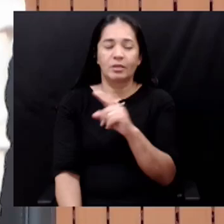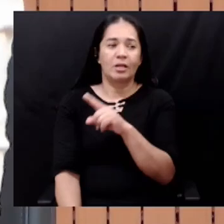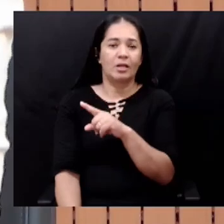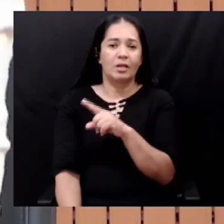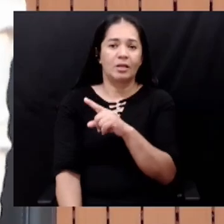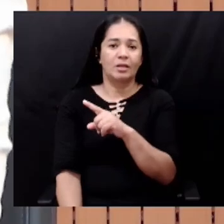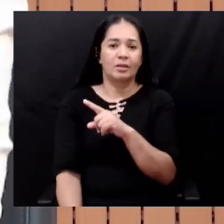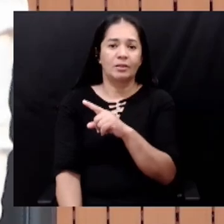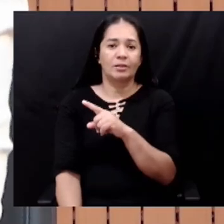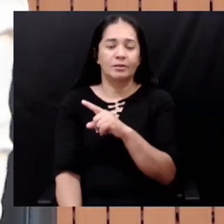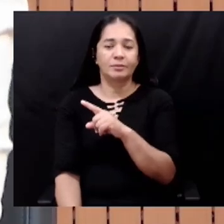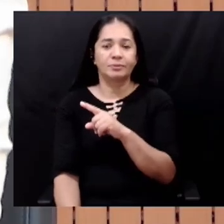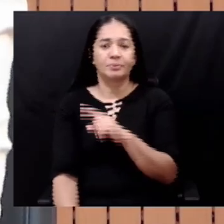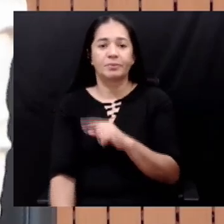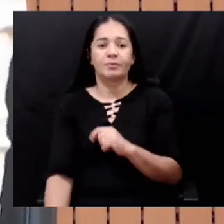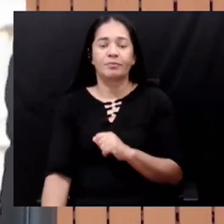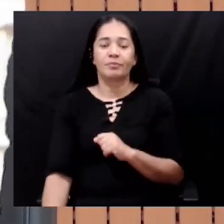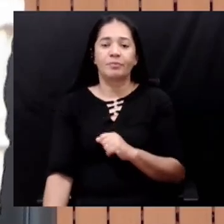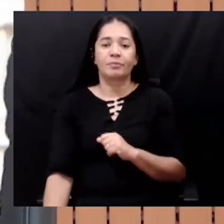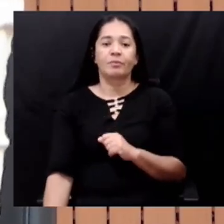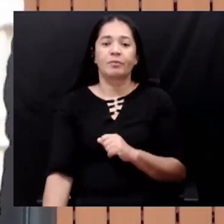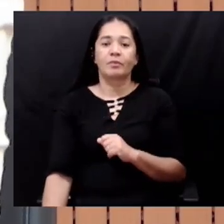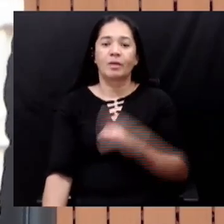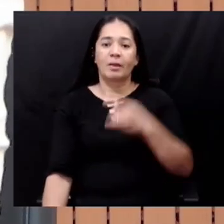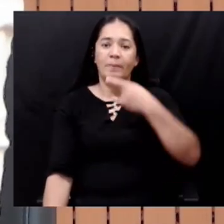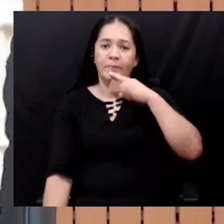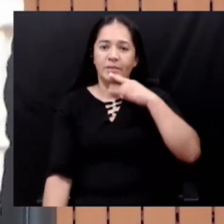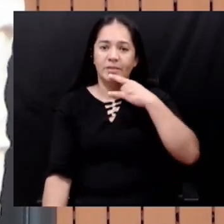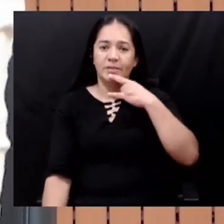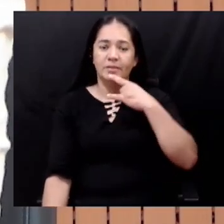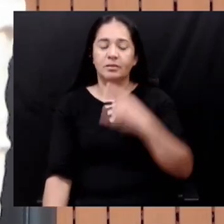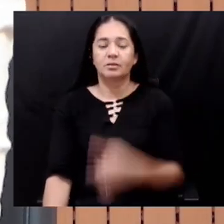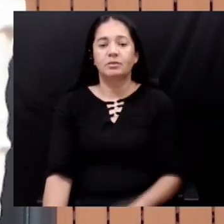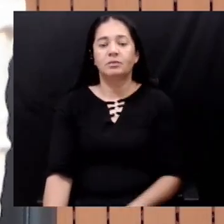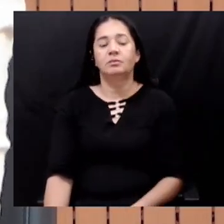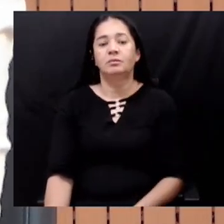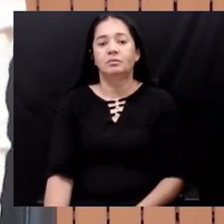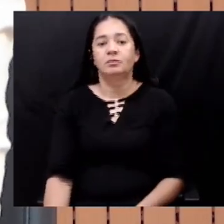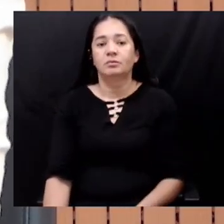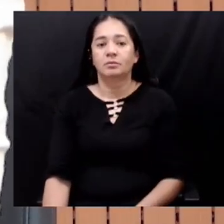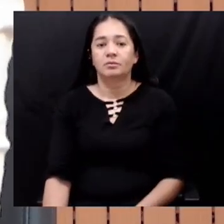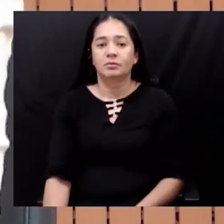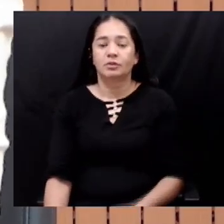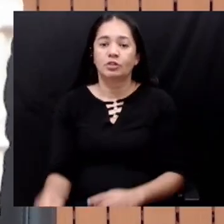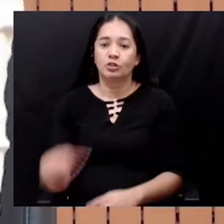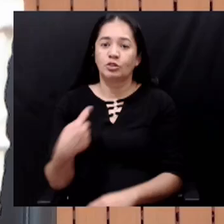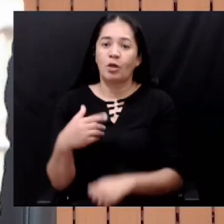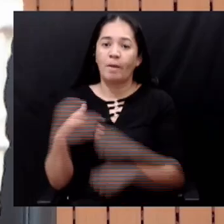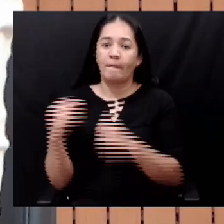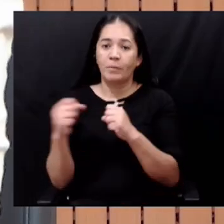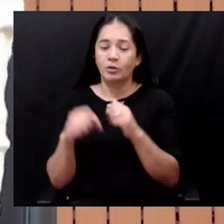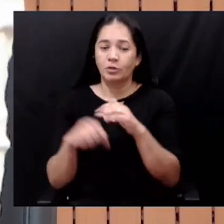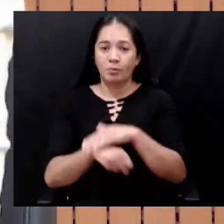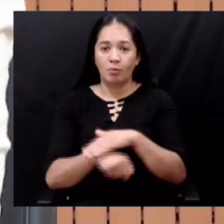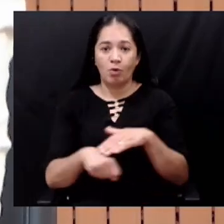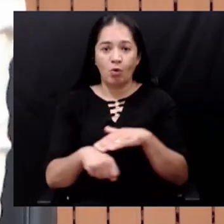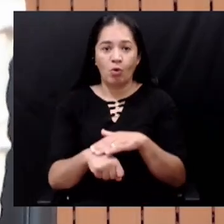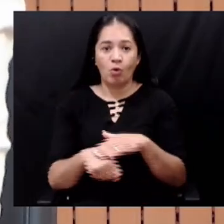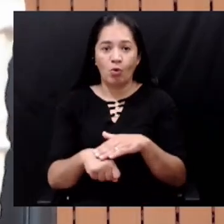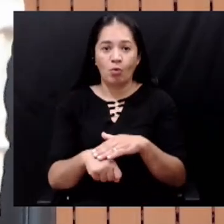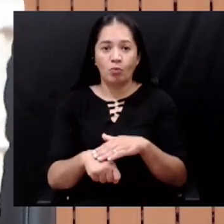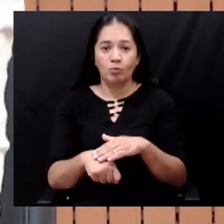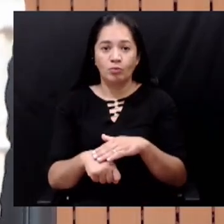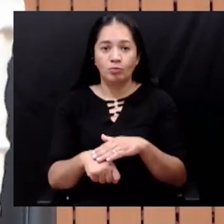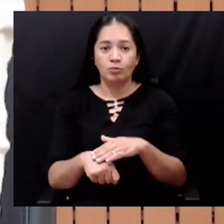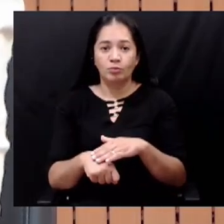lá, especificamente Piracicaba, acho que nós podemos conversar o CIPEB, eu posso deixar o meu